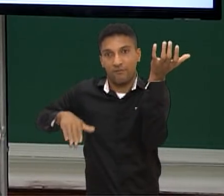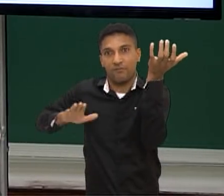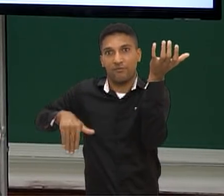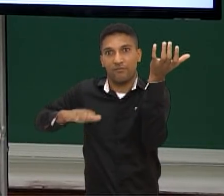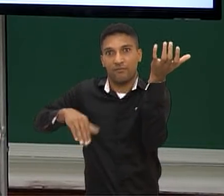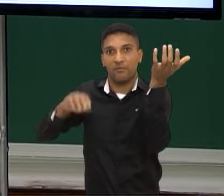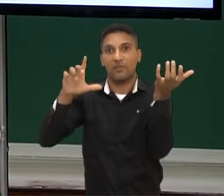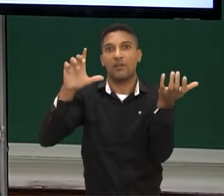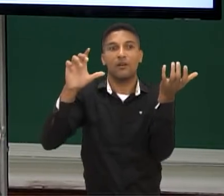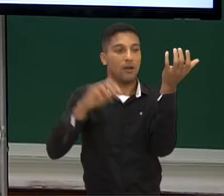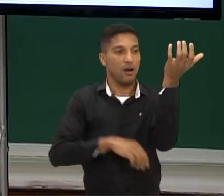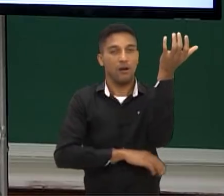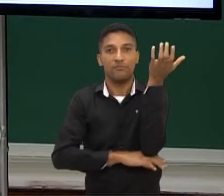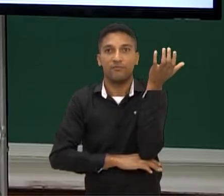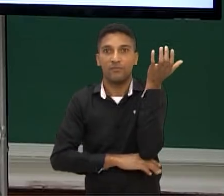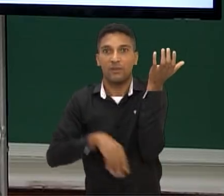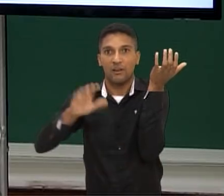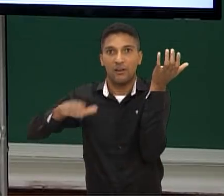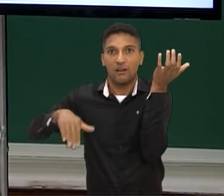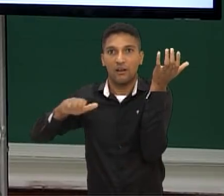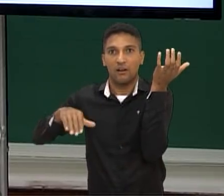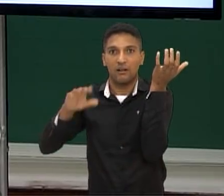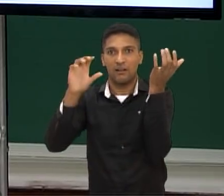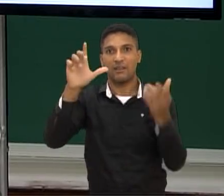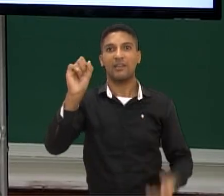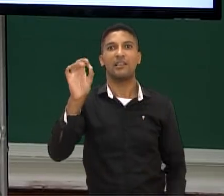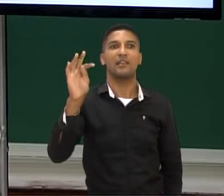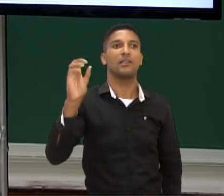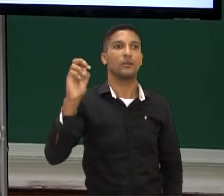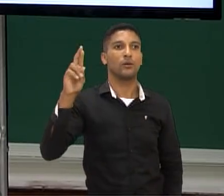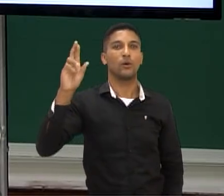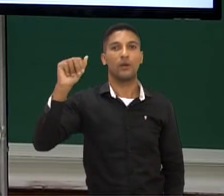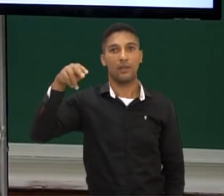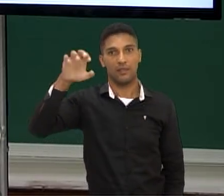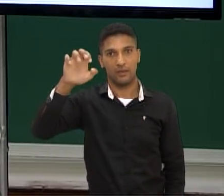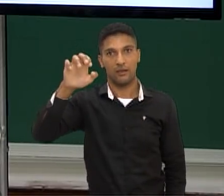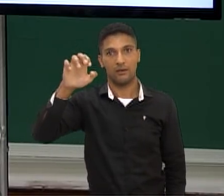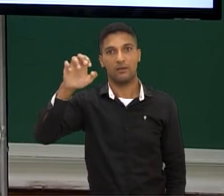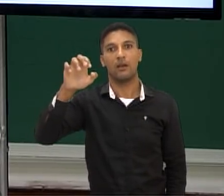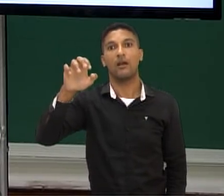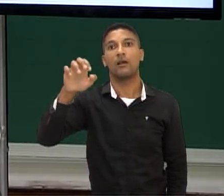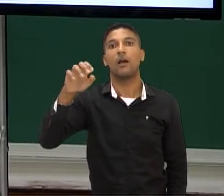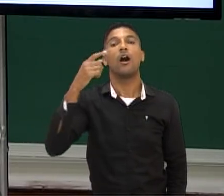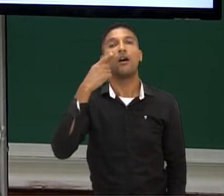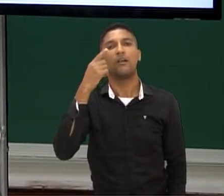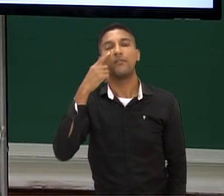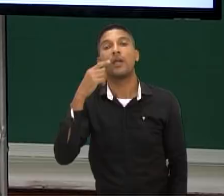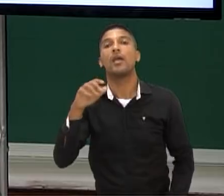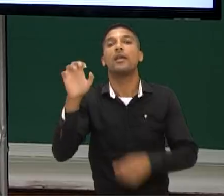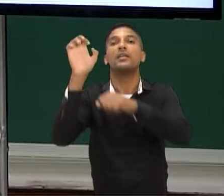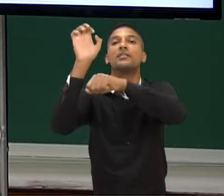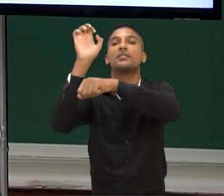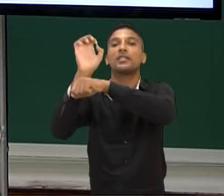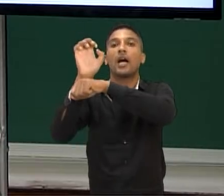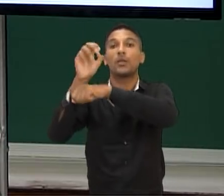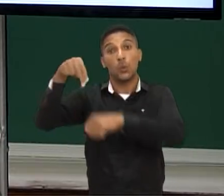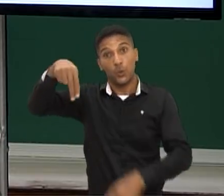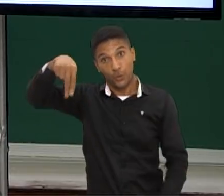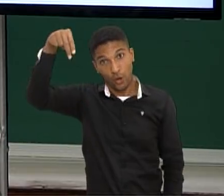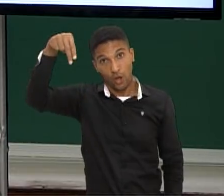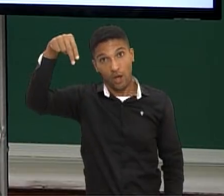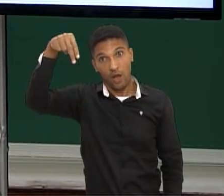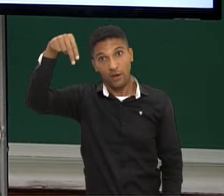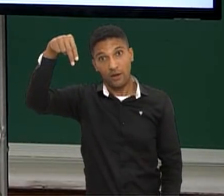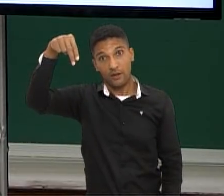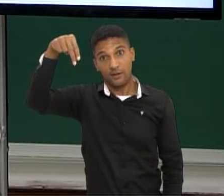citar estados da região Nordeste, da região Sudeste e da região Sul. Também tem